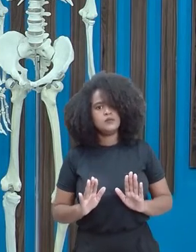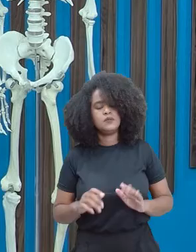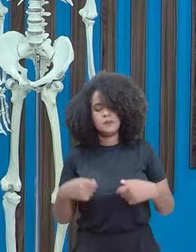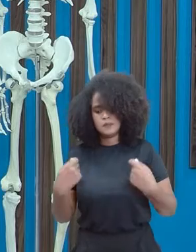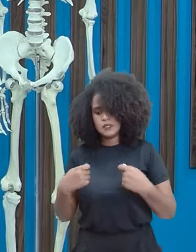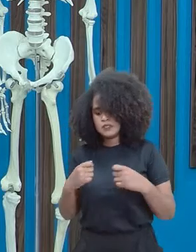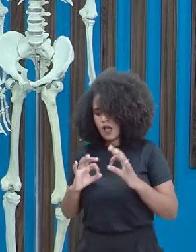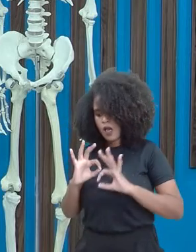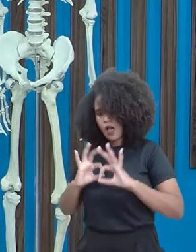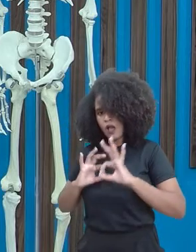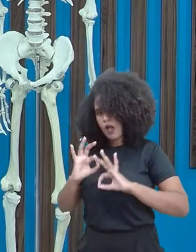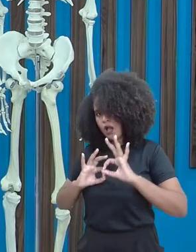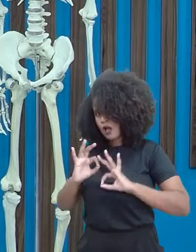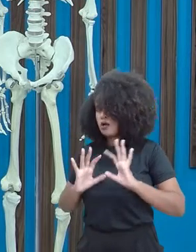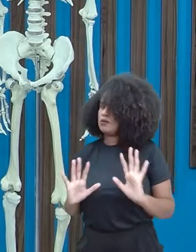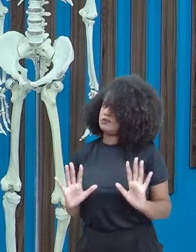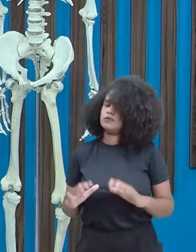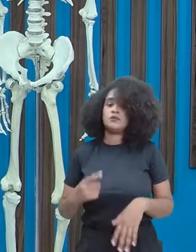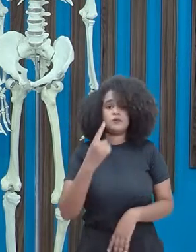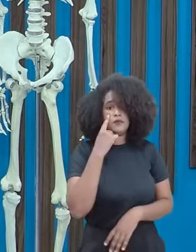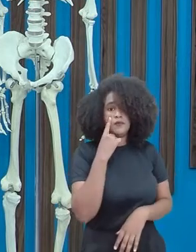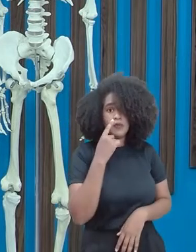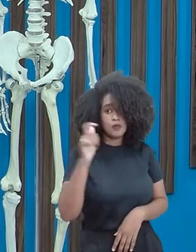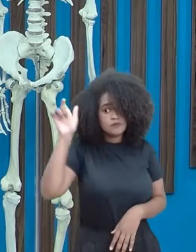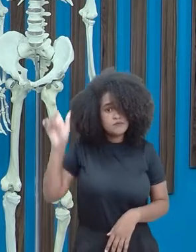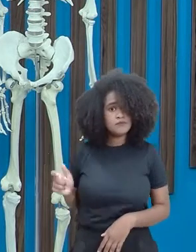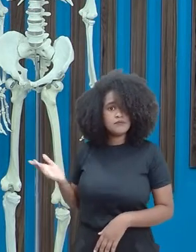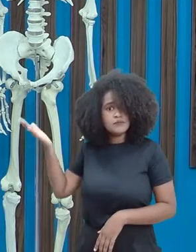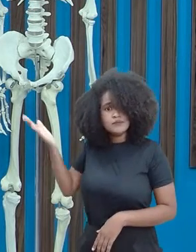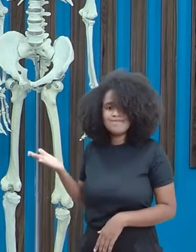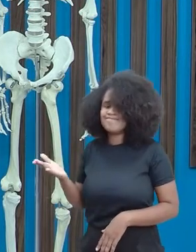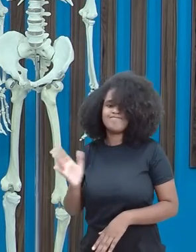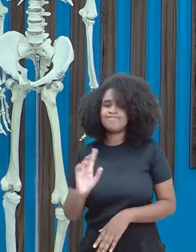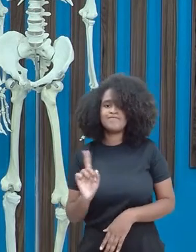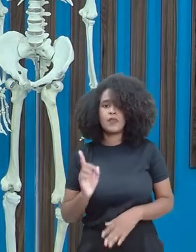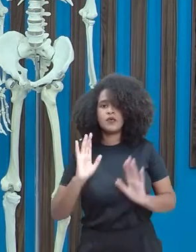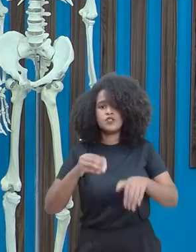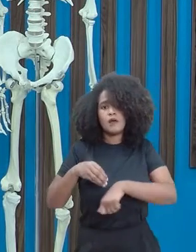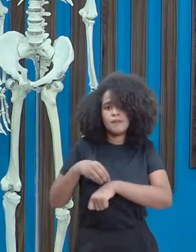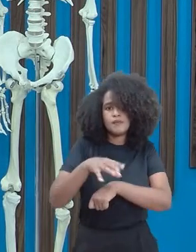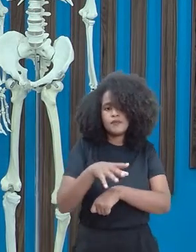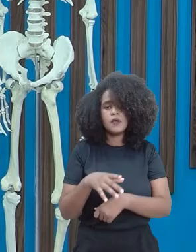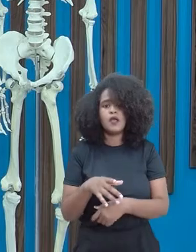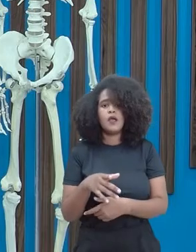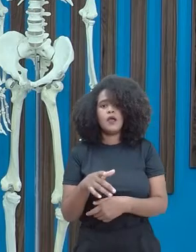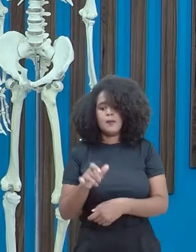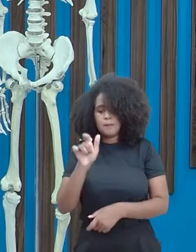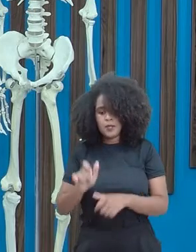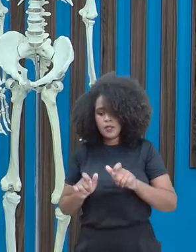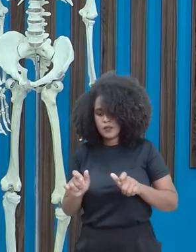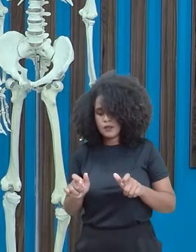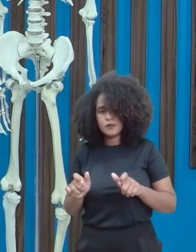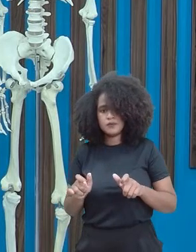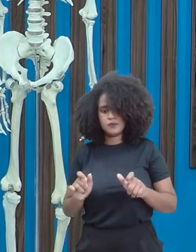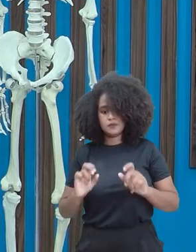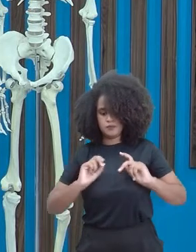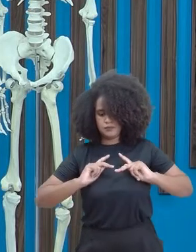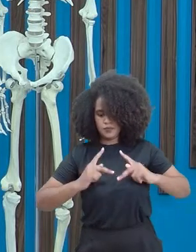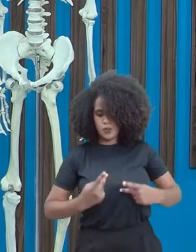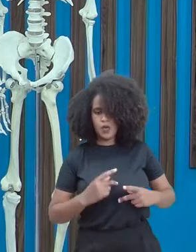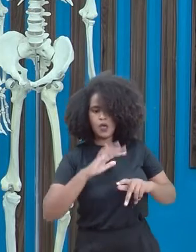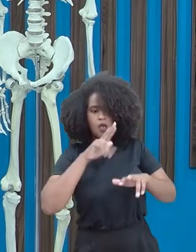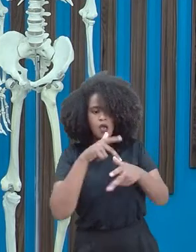reelaborar a fala. No caso desse cientista, não, ele diz que os seres primitivos eram simples e os que estavam aparecendo agora eram mais